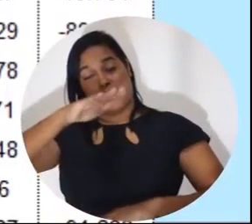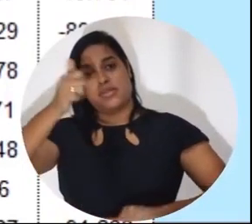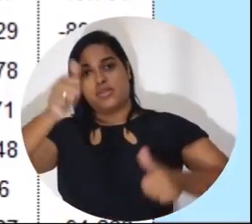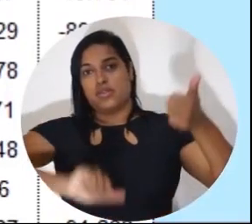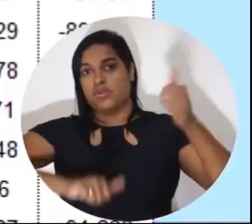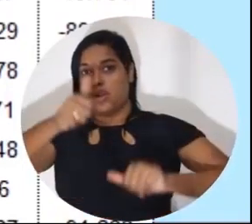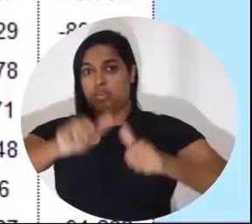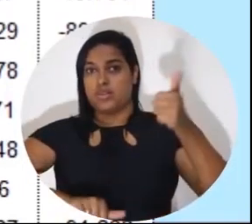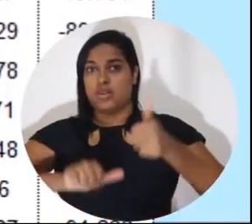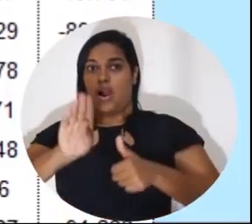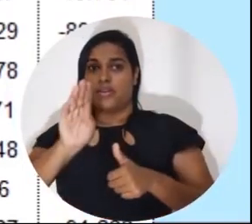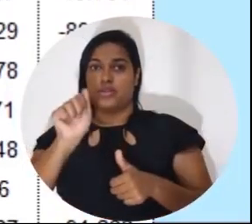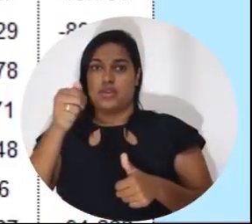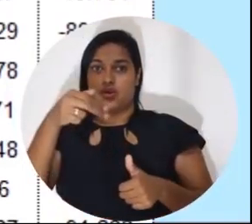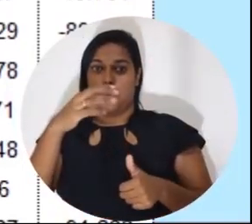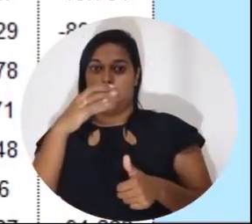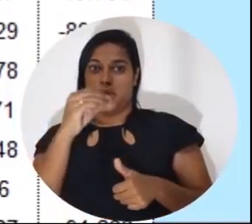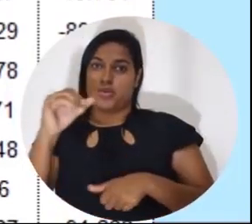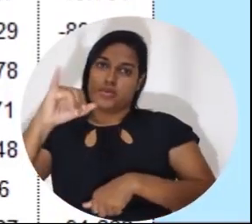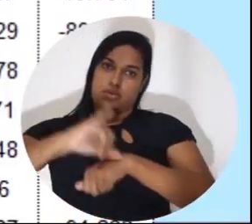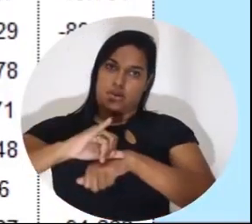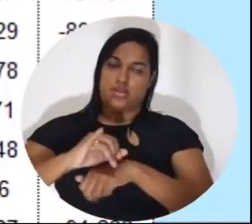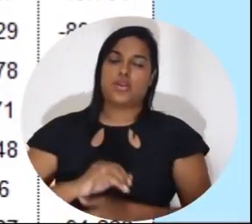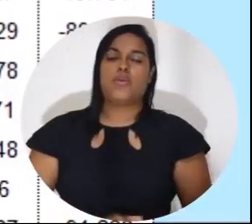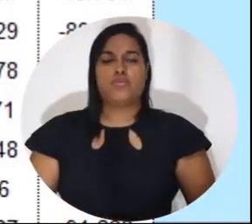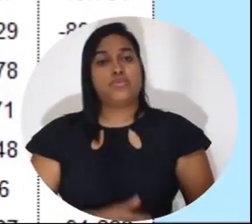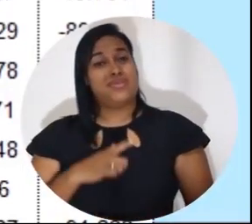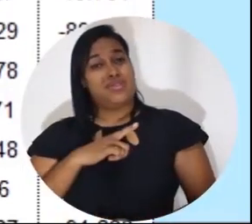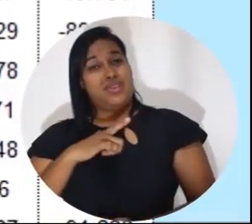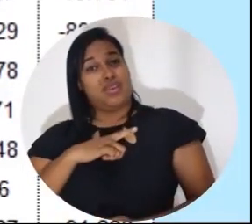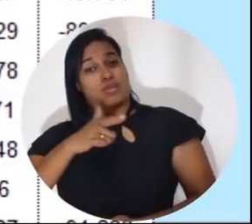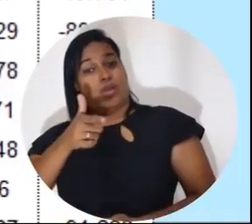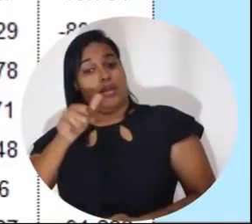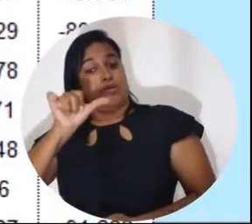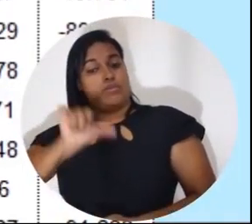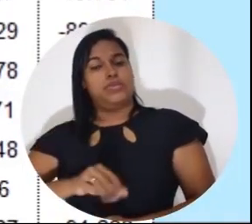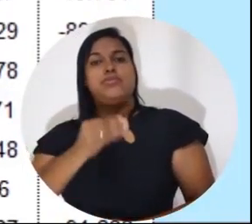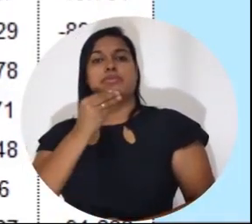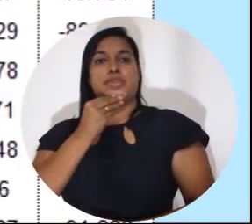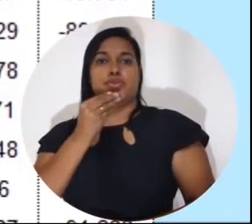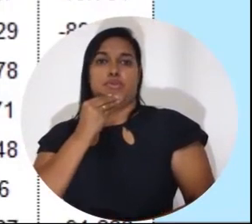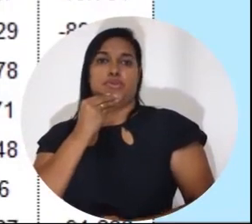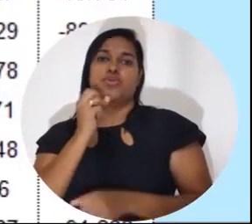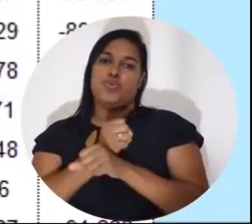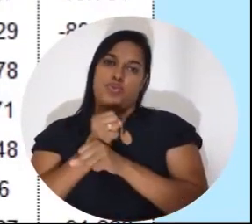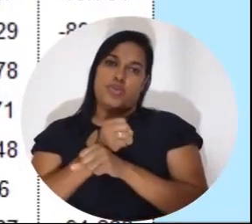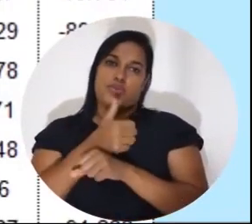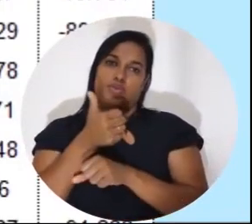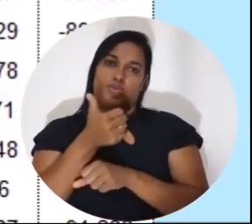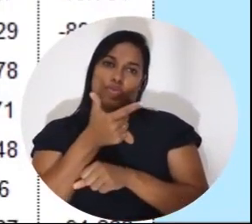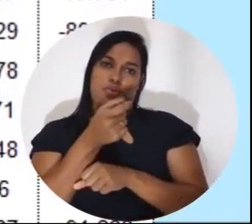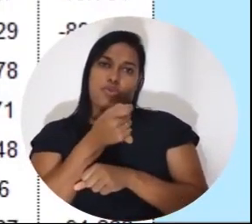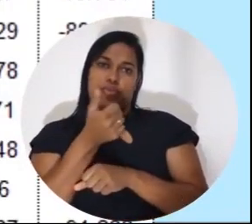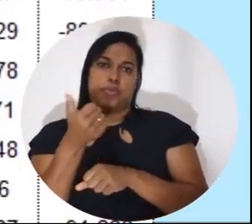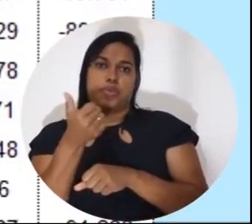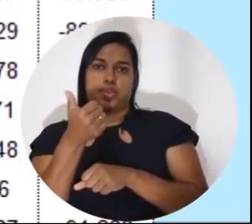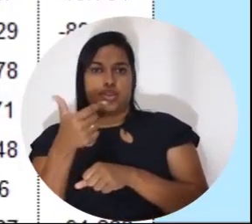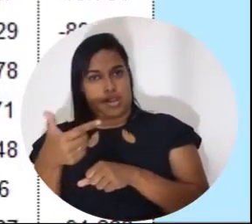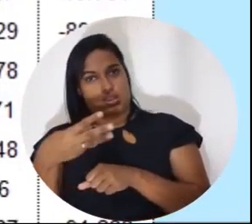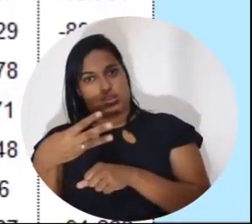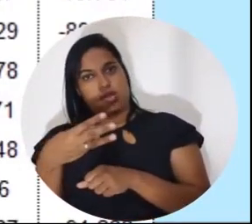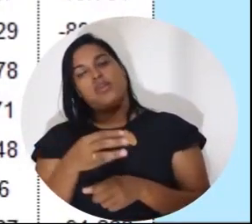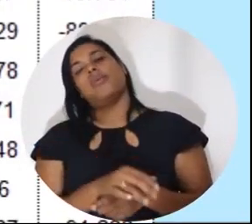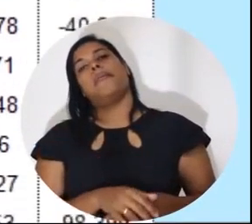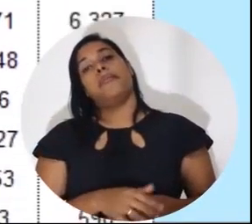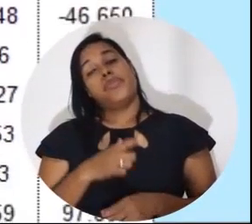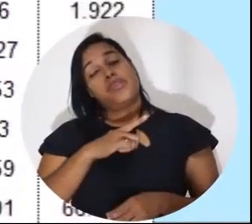atualizada do Banco Central. Percebam que houve um déficit no balanço comercial no ano de 2013. Observe que tivemos um saldo negativo